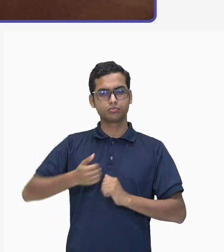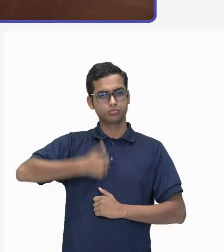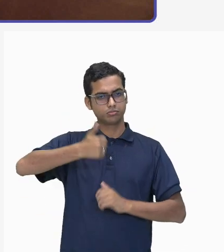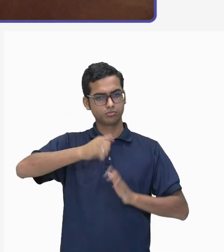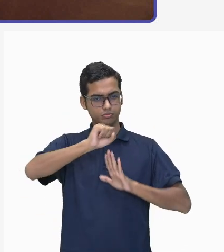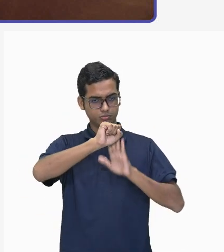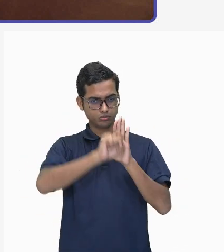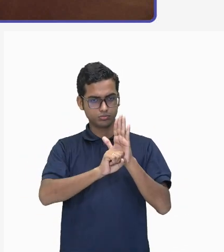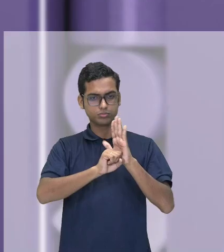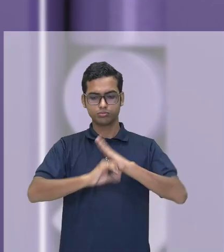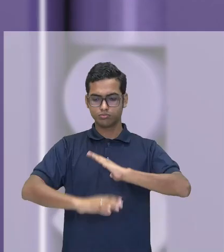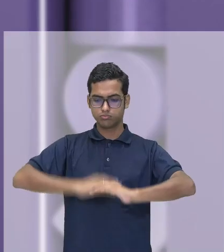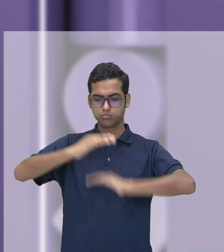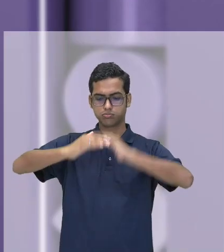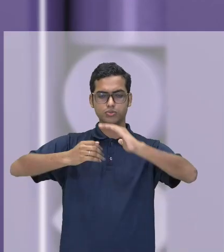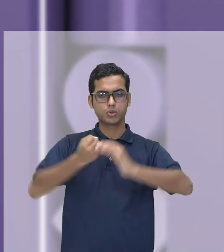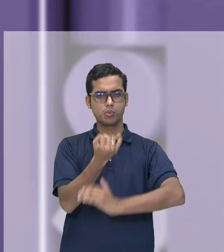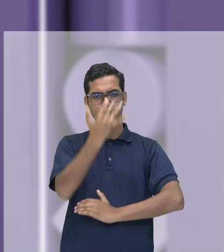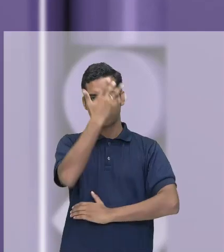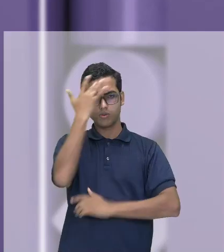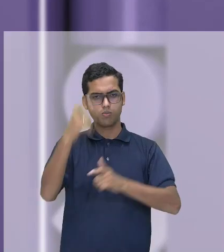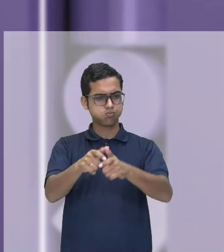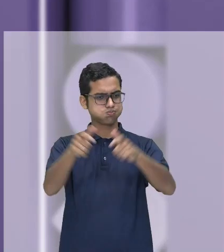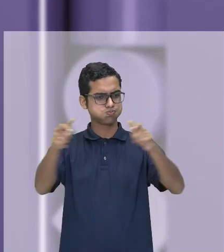grande parte das comunidades que nós estamos